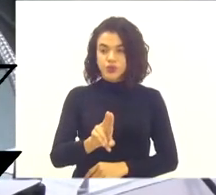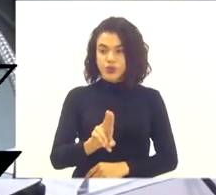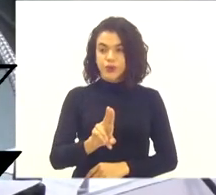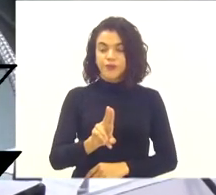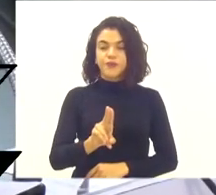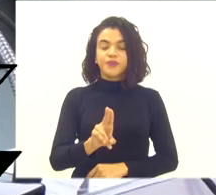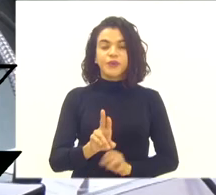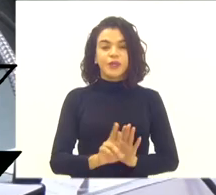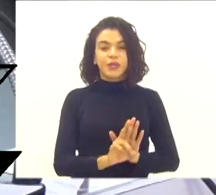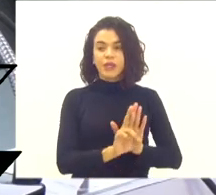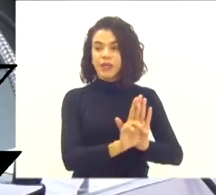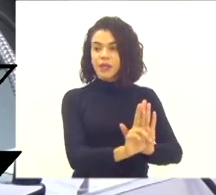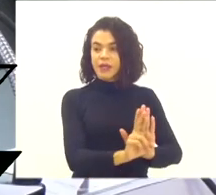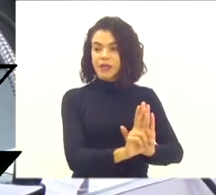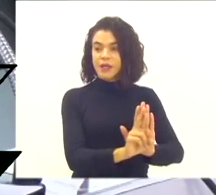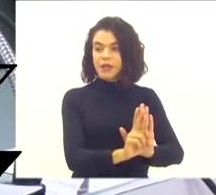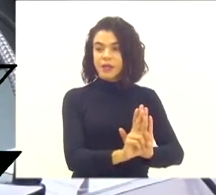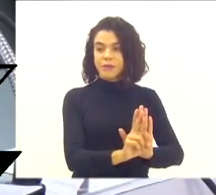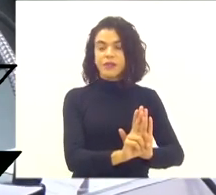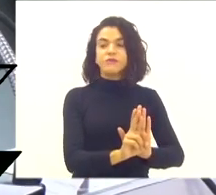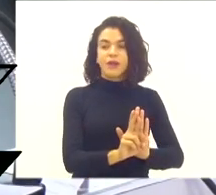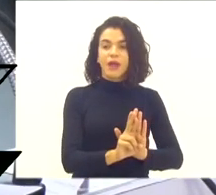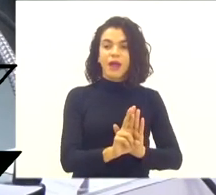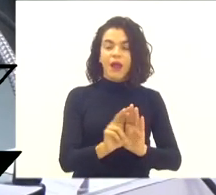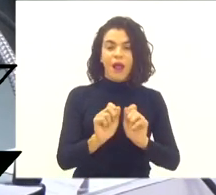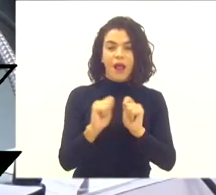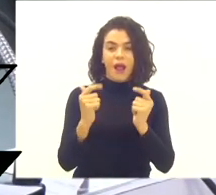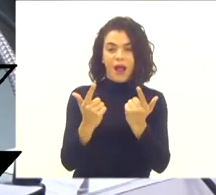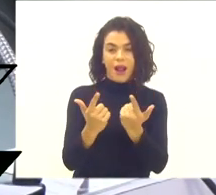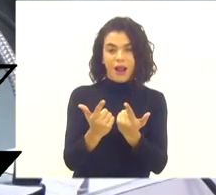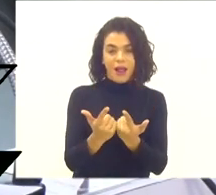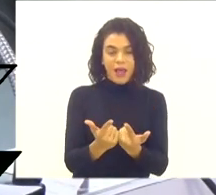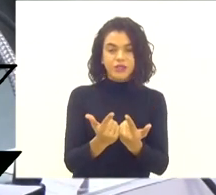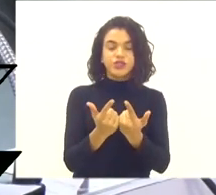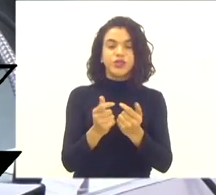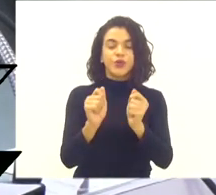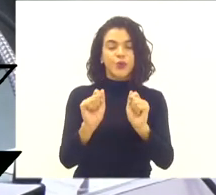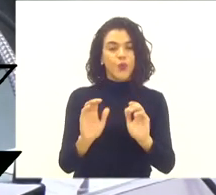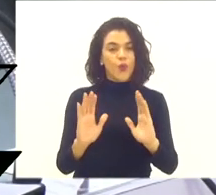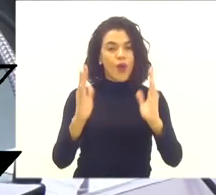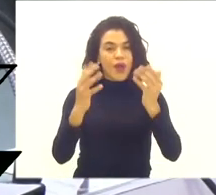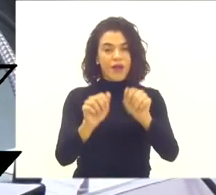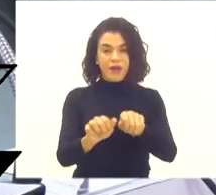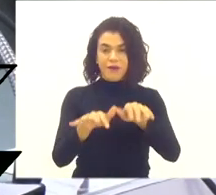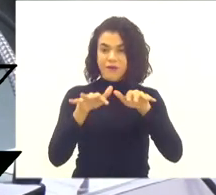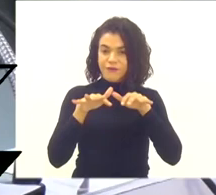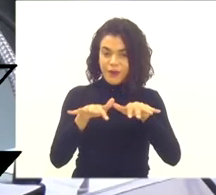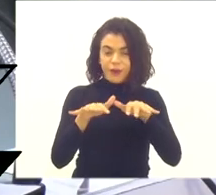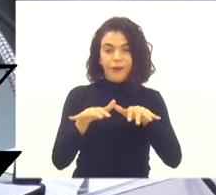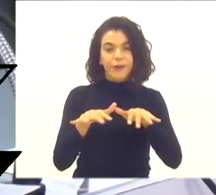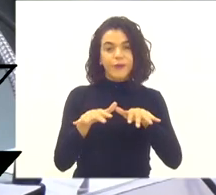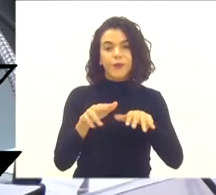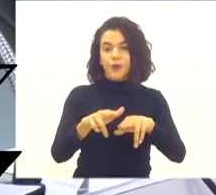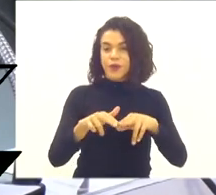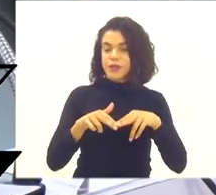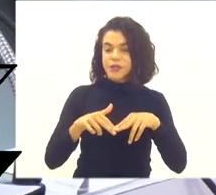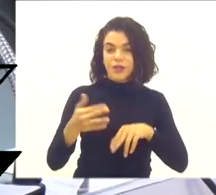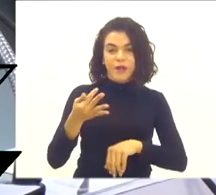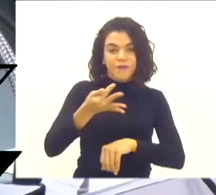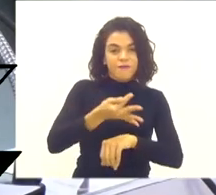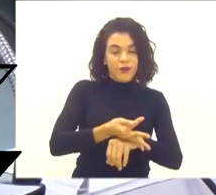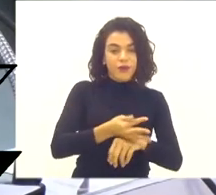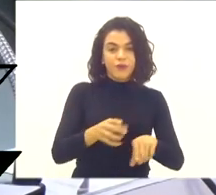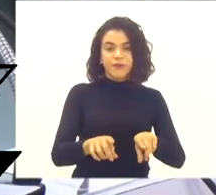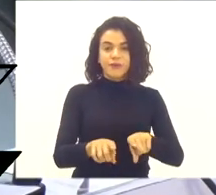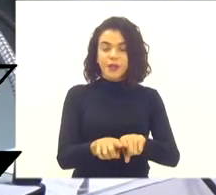está representando a Assembleia Legislativa no evento não poderá estar presente nossa Presidente está